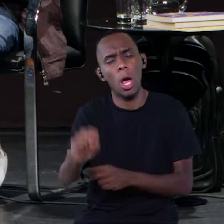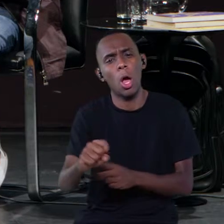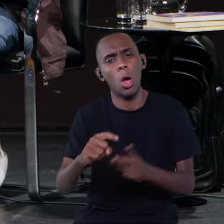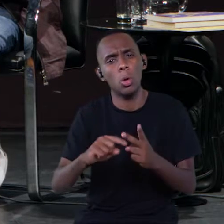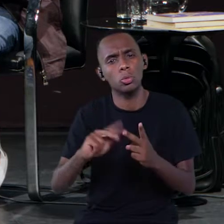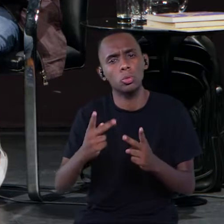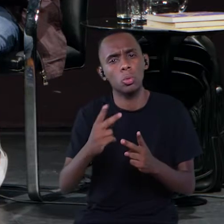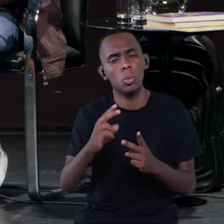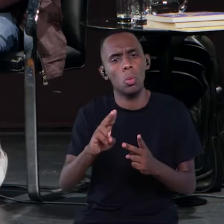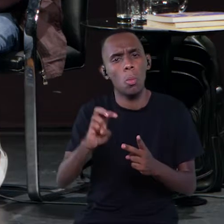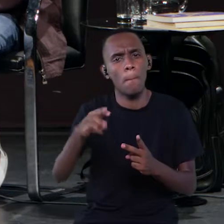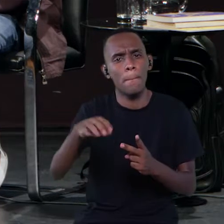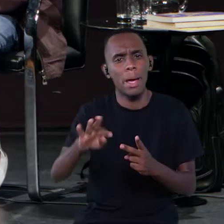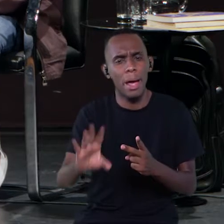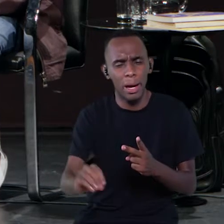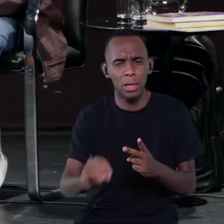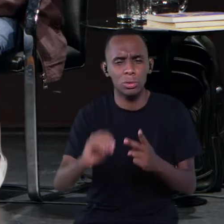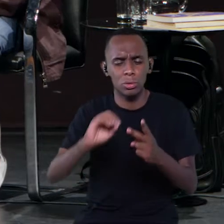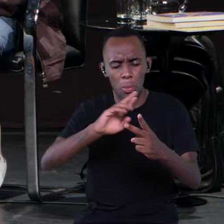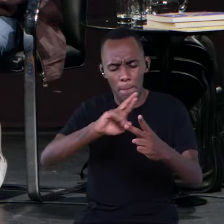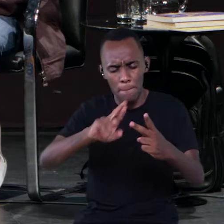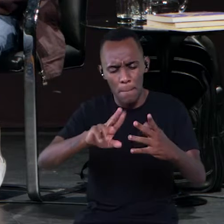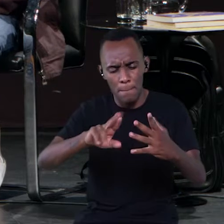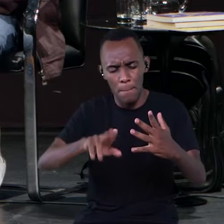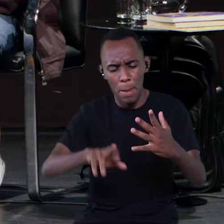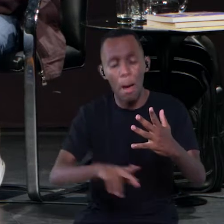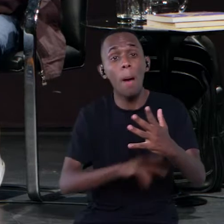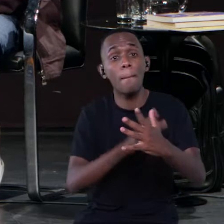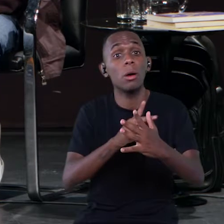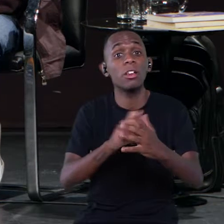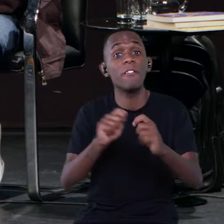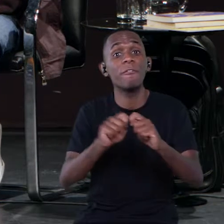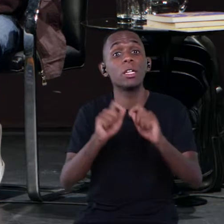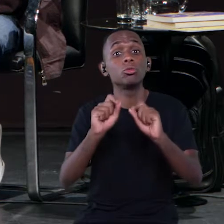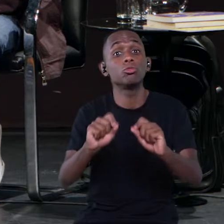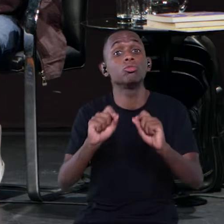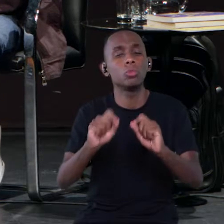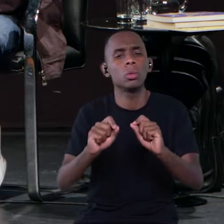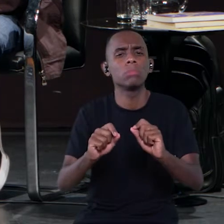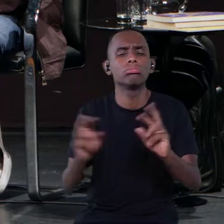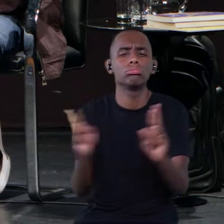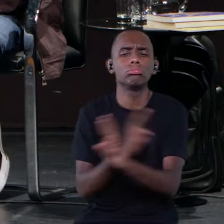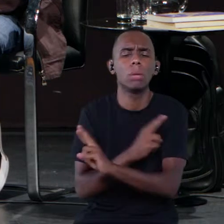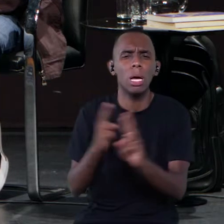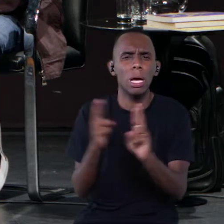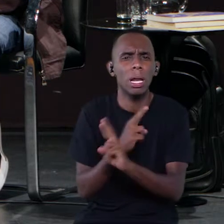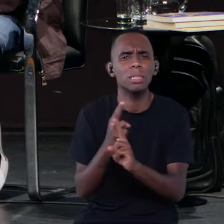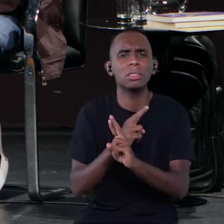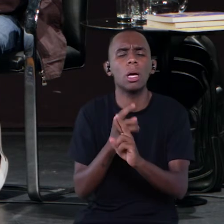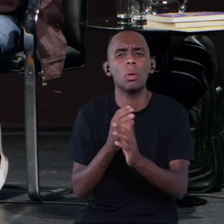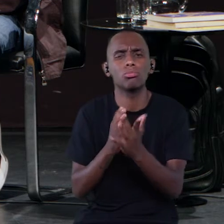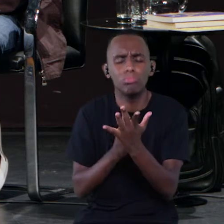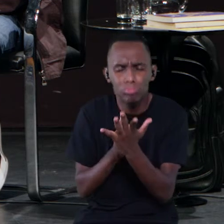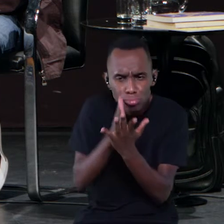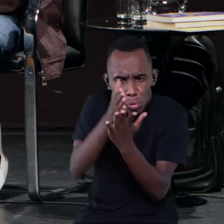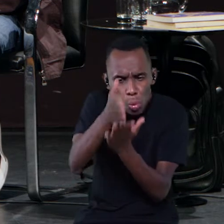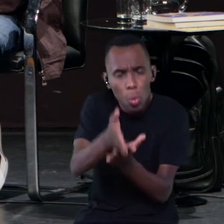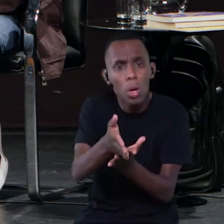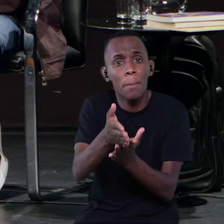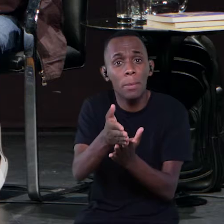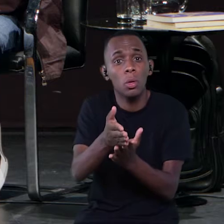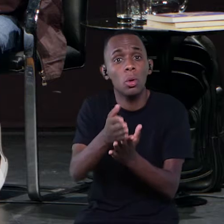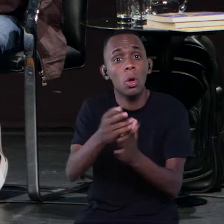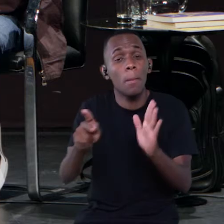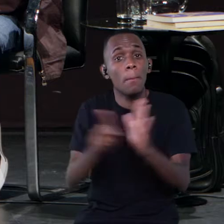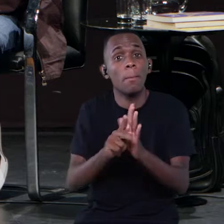Humberto Werneck e tantos outros, né, que fizeram uma espécie de cruzamento, talvez traçado, talvez